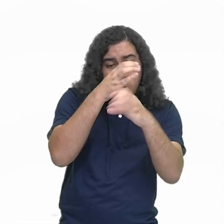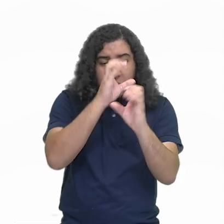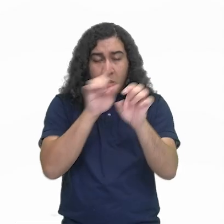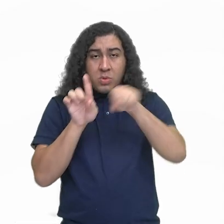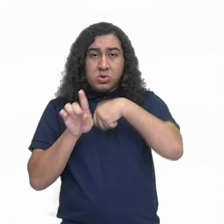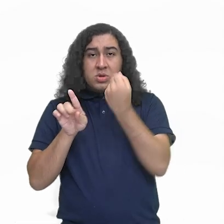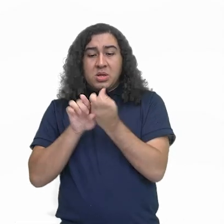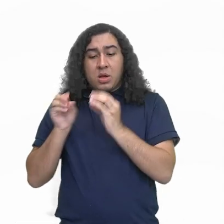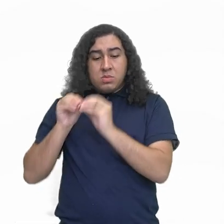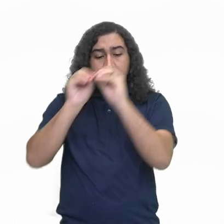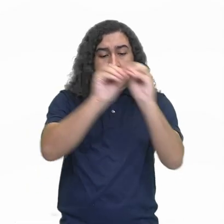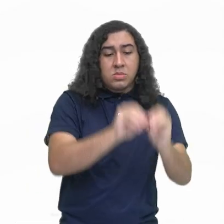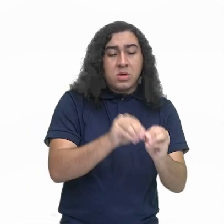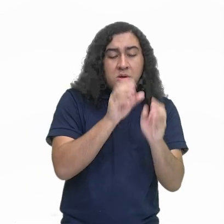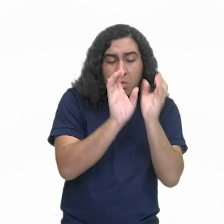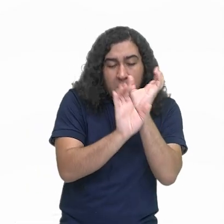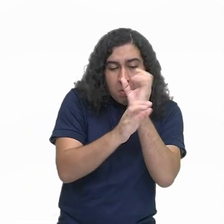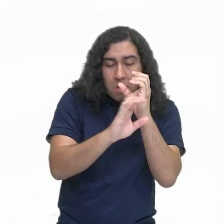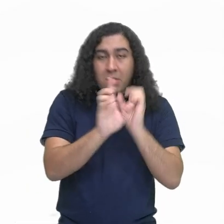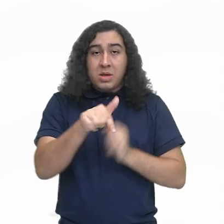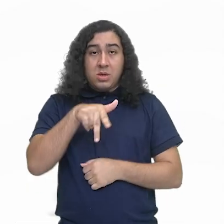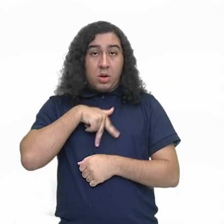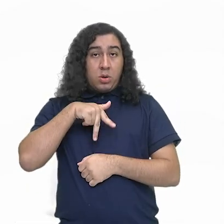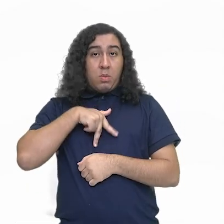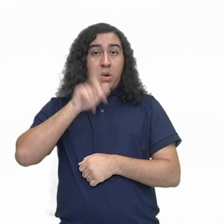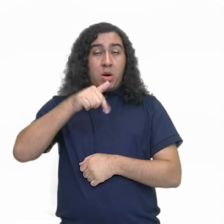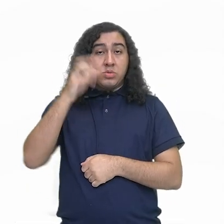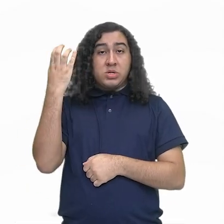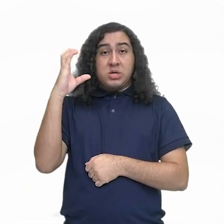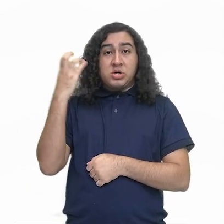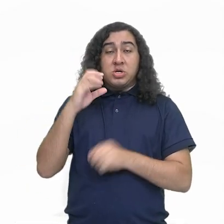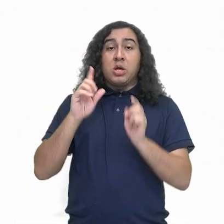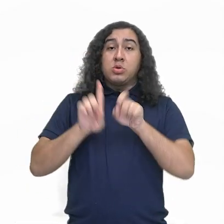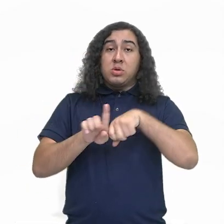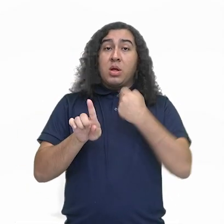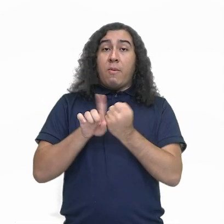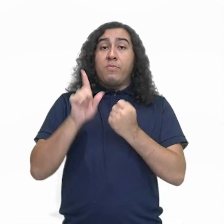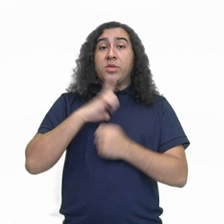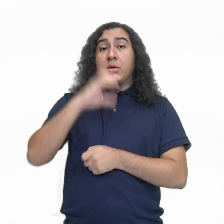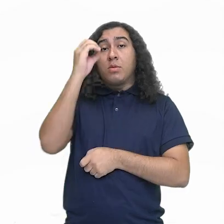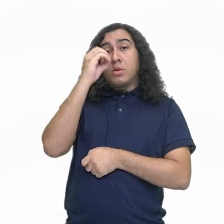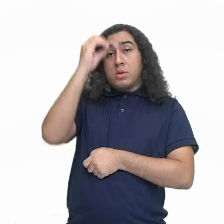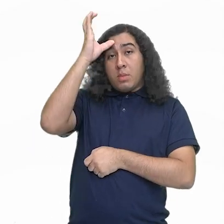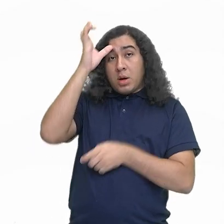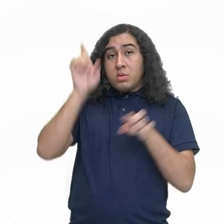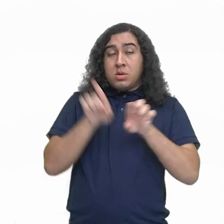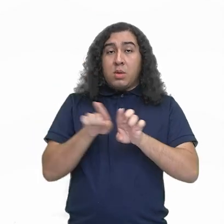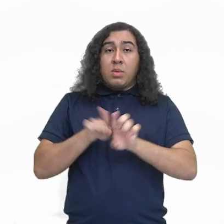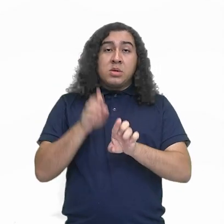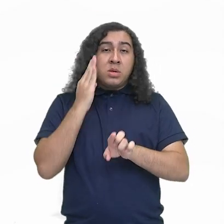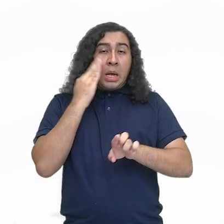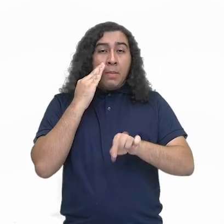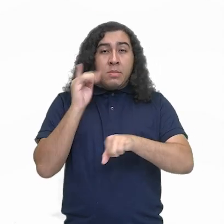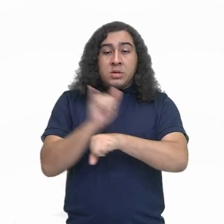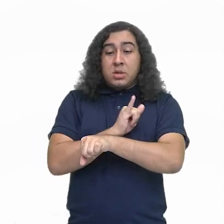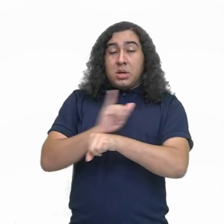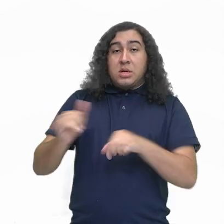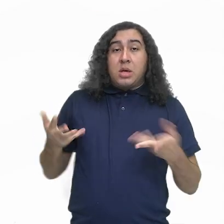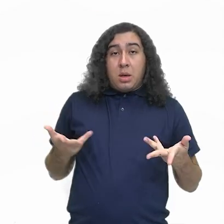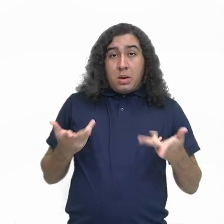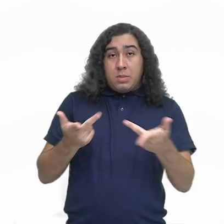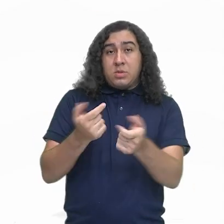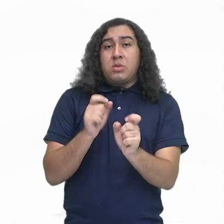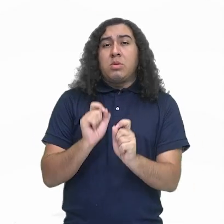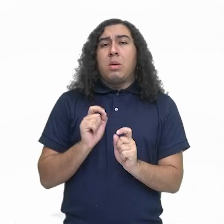o antropólogo, que é esse cientista social, que tem esse conhecimento, adquire as técnicas, as habilidades